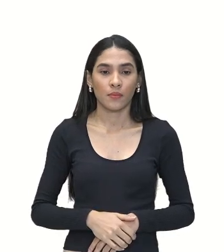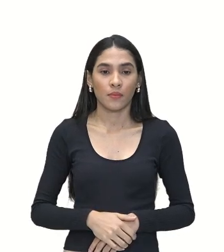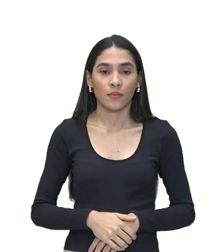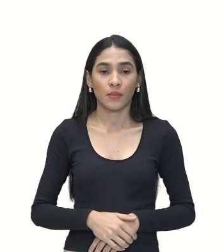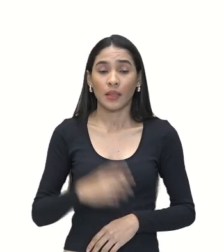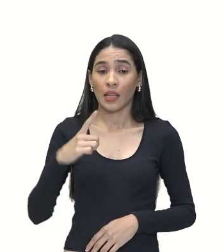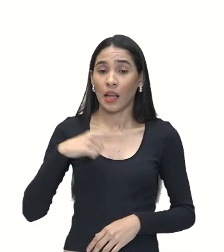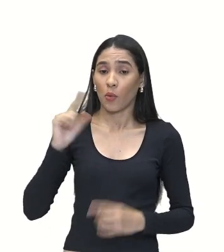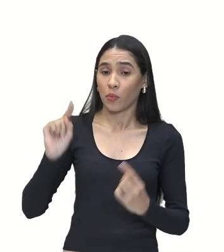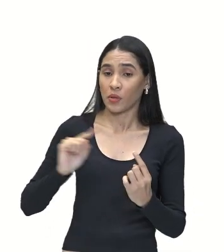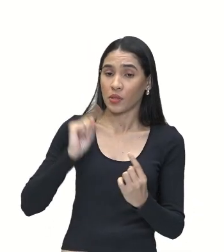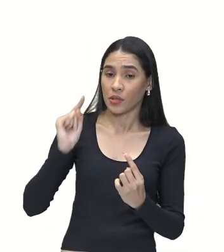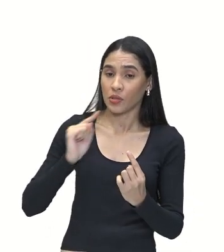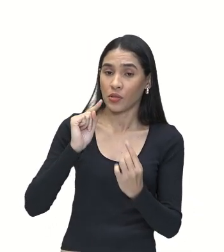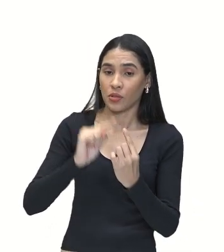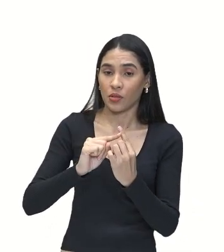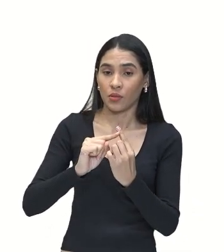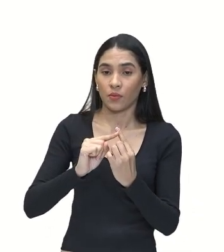visa